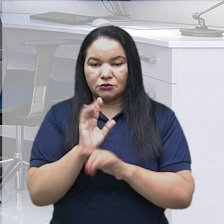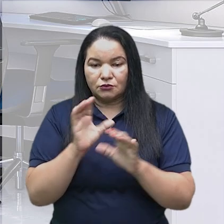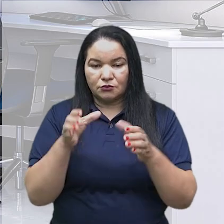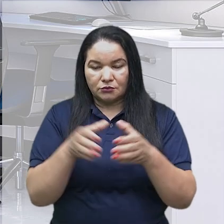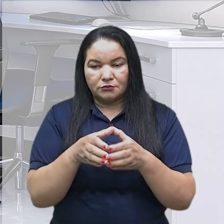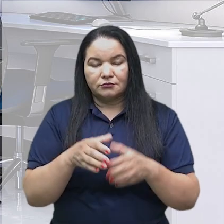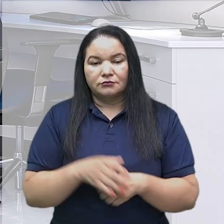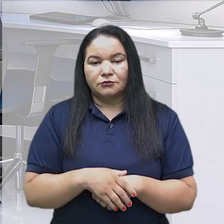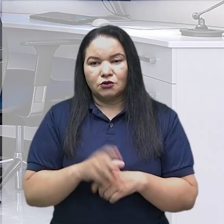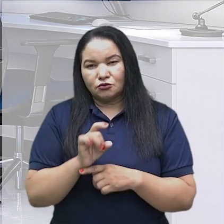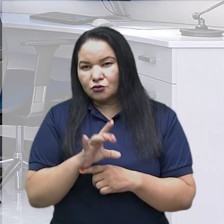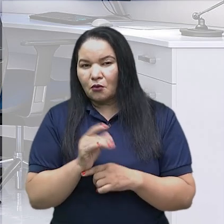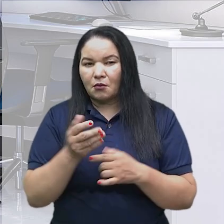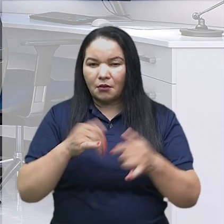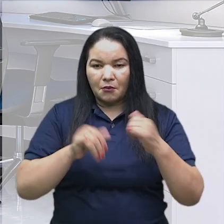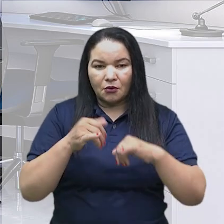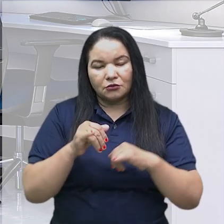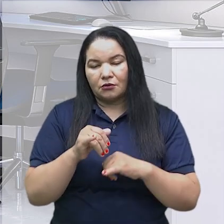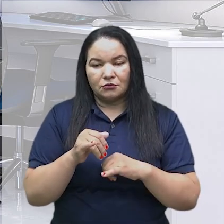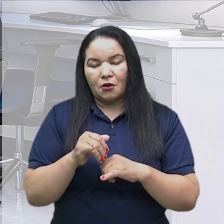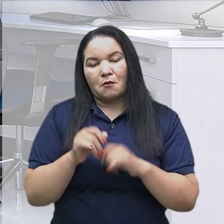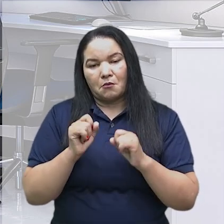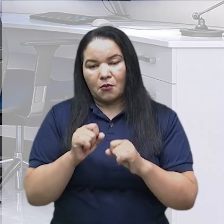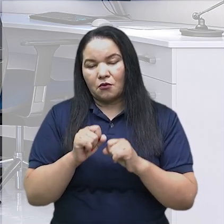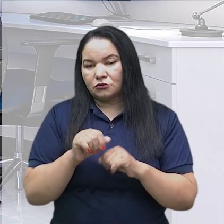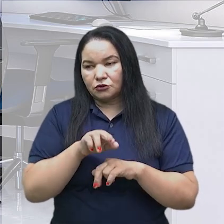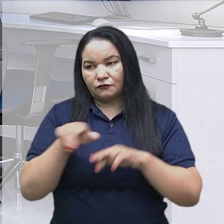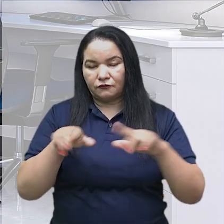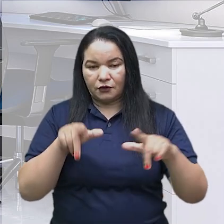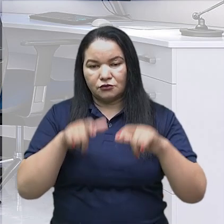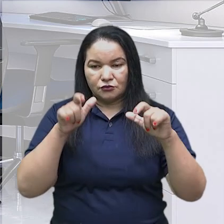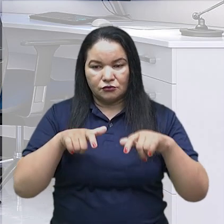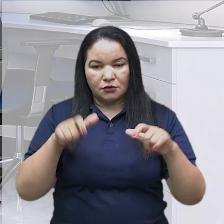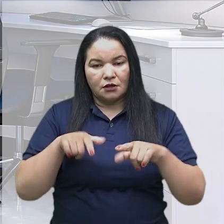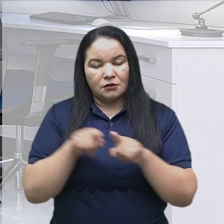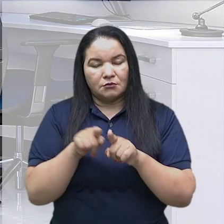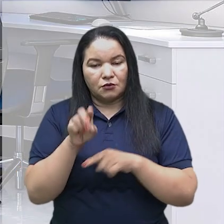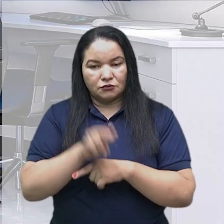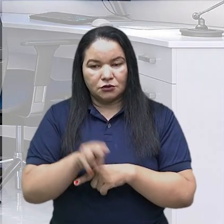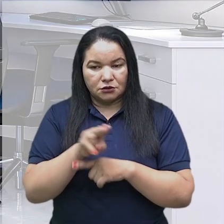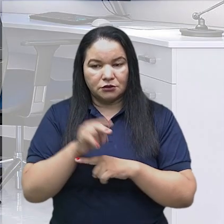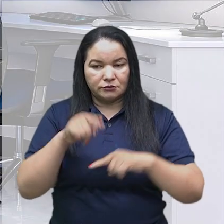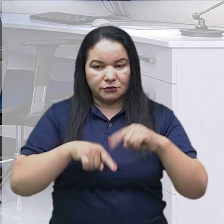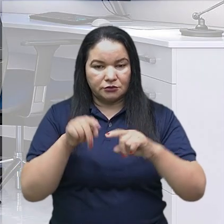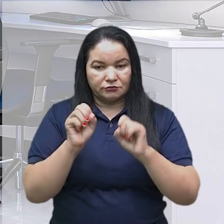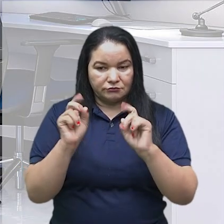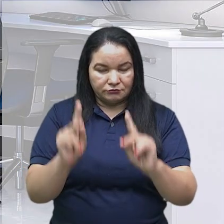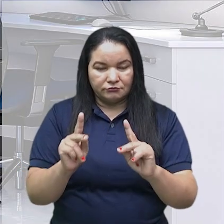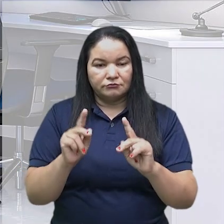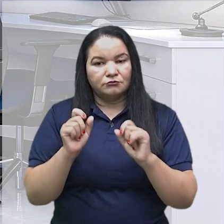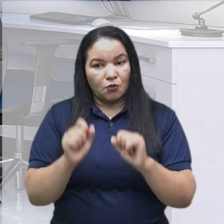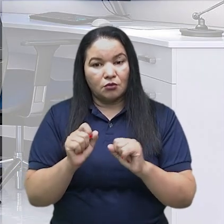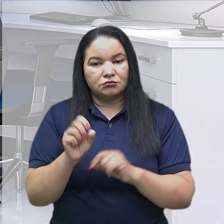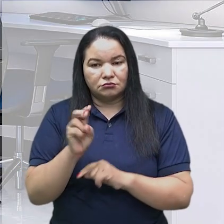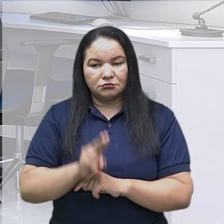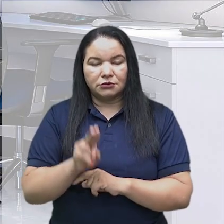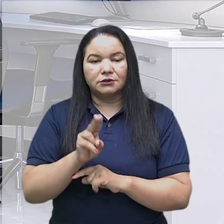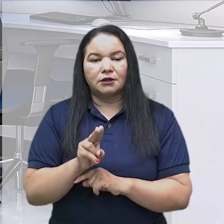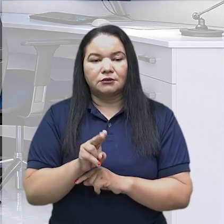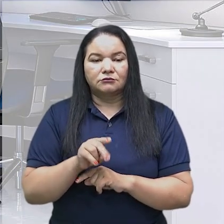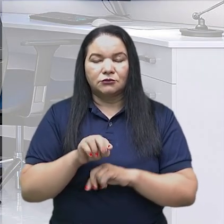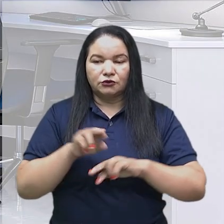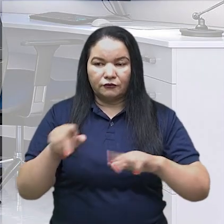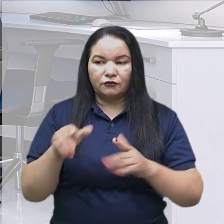não necessariamente somente em laboratório que se utiliza esse tipo de equipamentos. Eles podem ser utilizados e são utilizados em